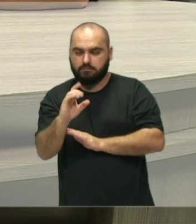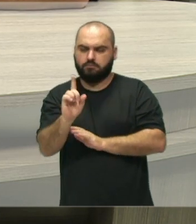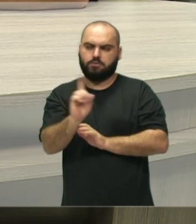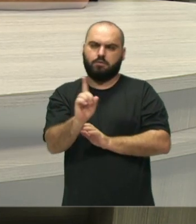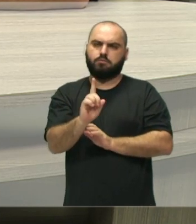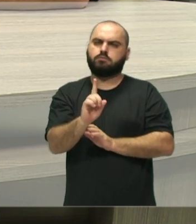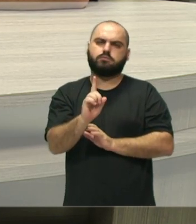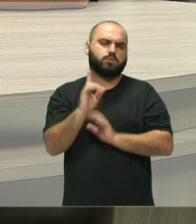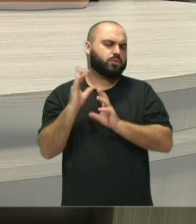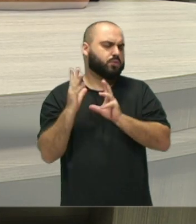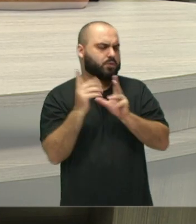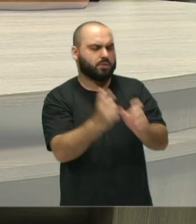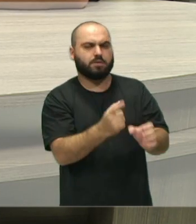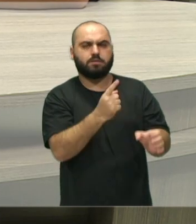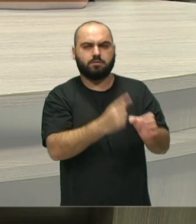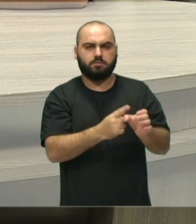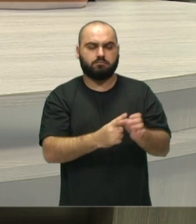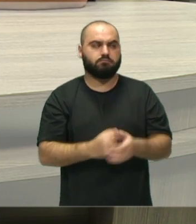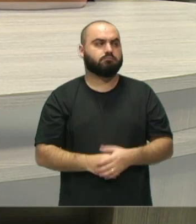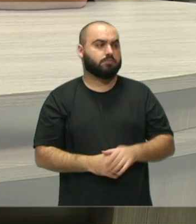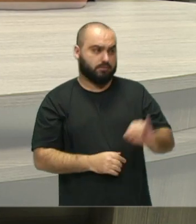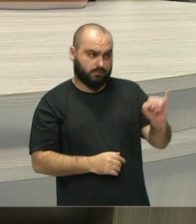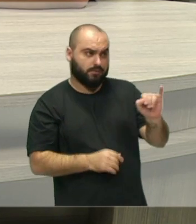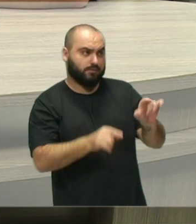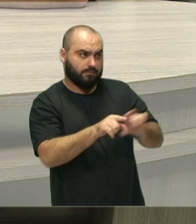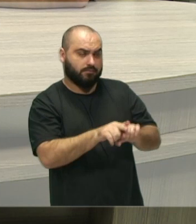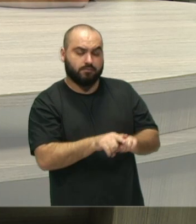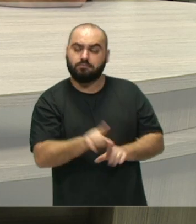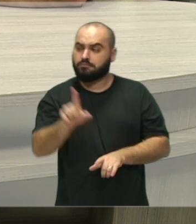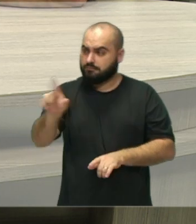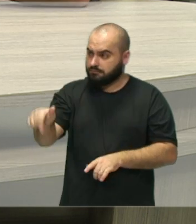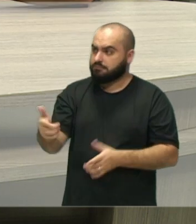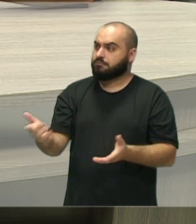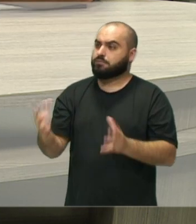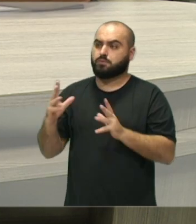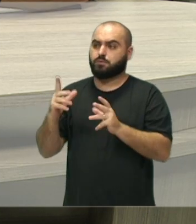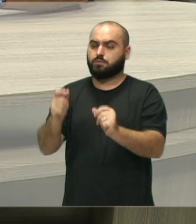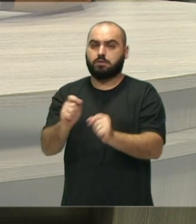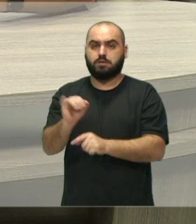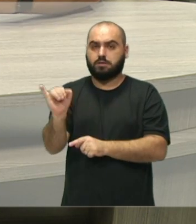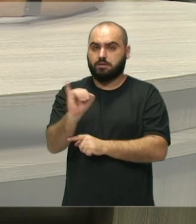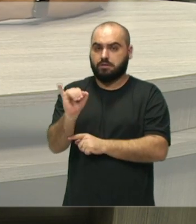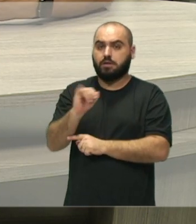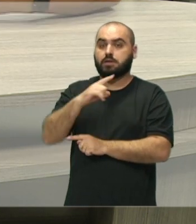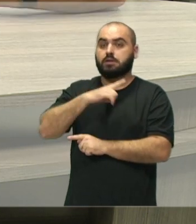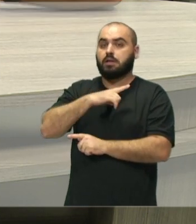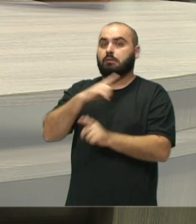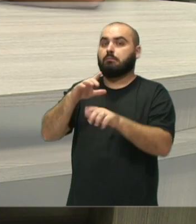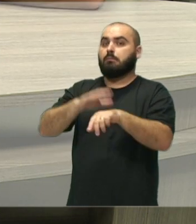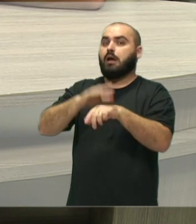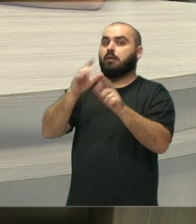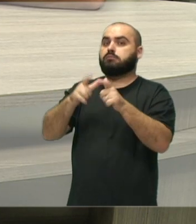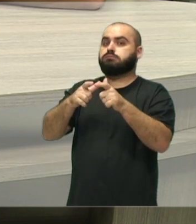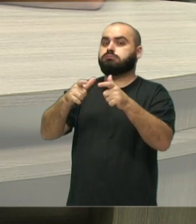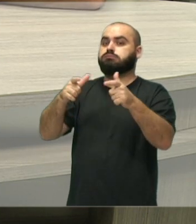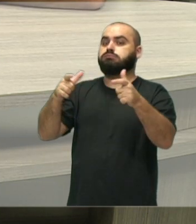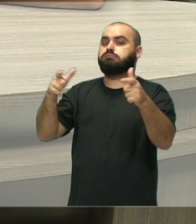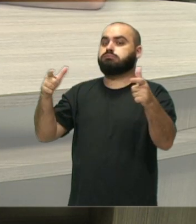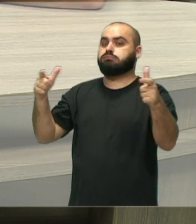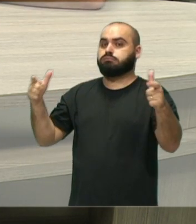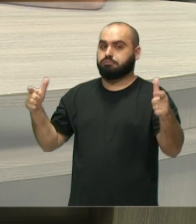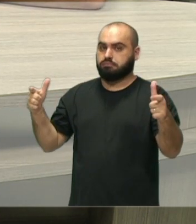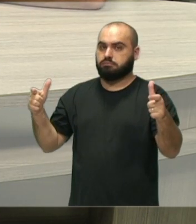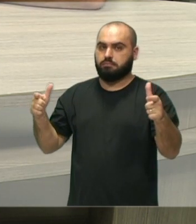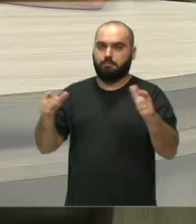cidades passam por isso. Itajaí está ficando assim. Está ficando assim. Né? Itajaí é uma cidade um pouco mais espalhada, menos adensada do